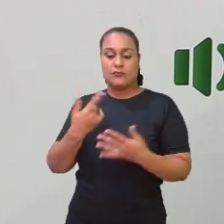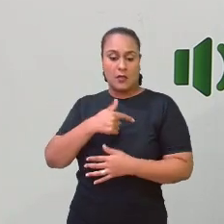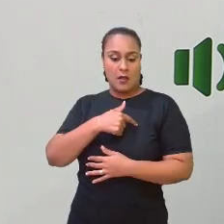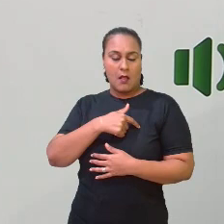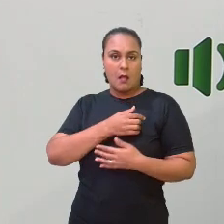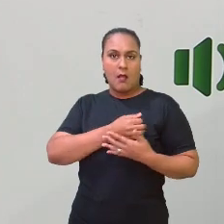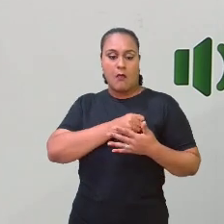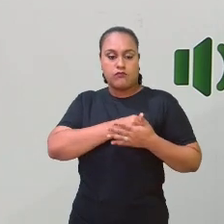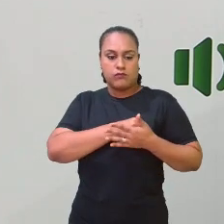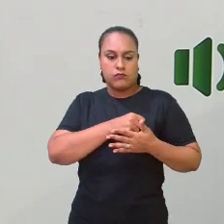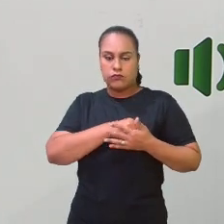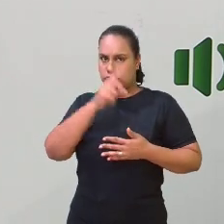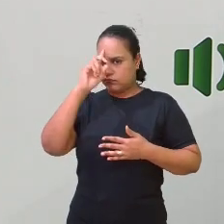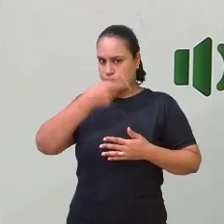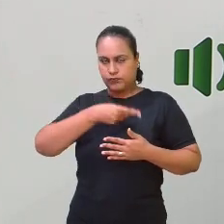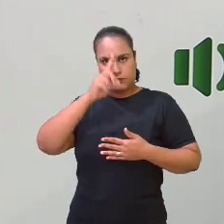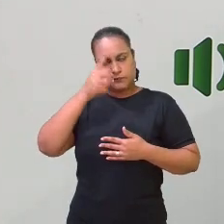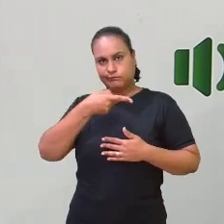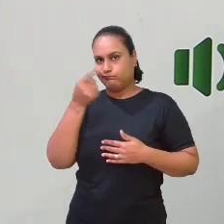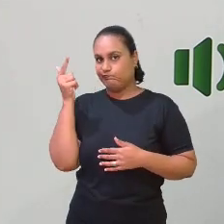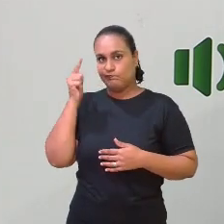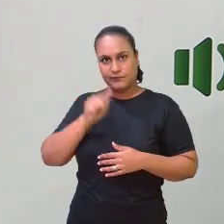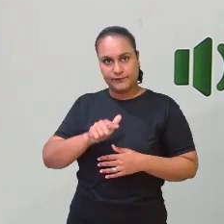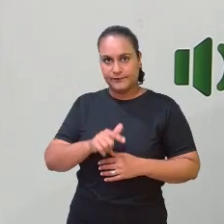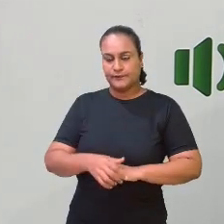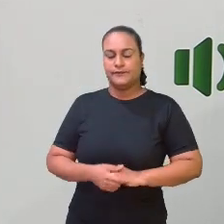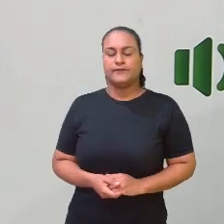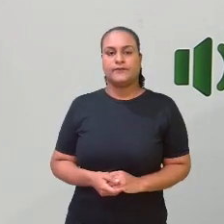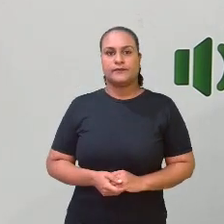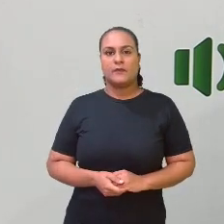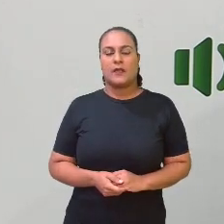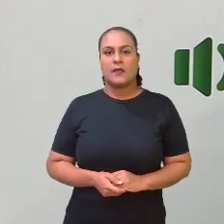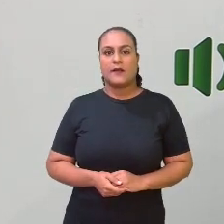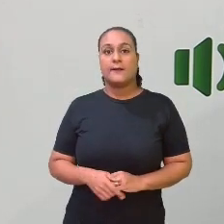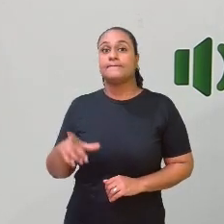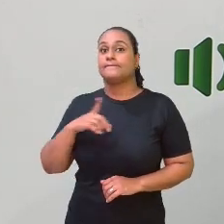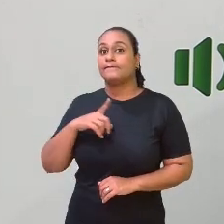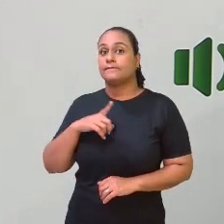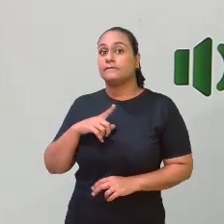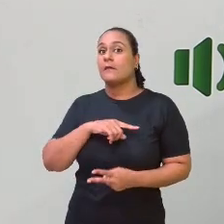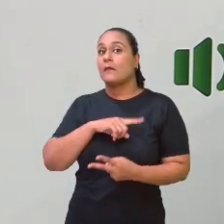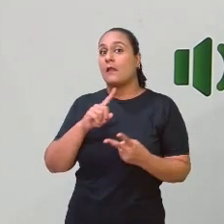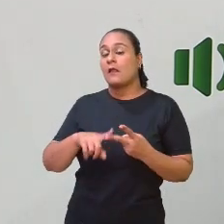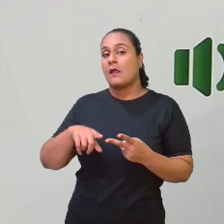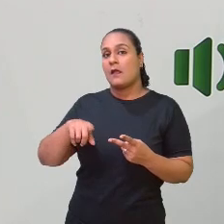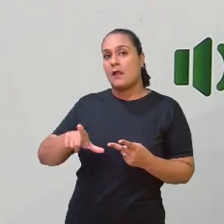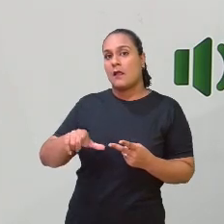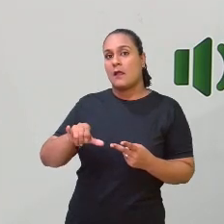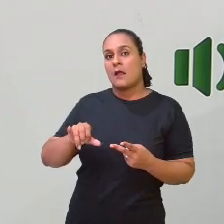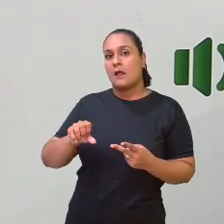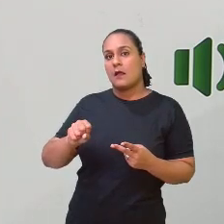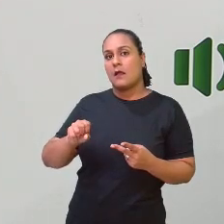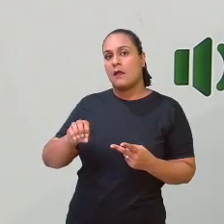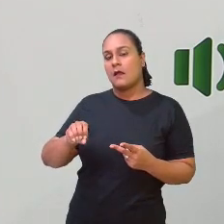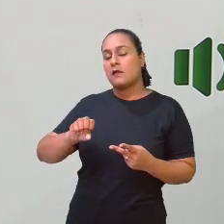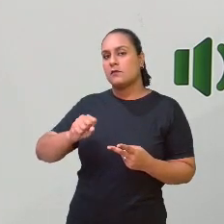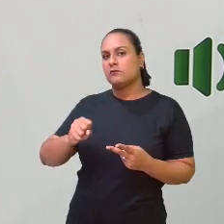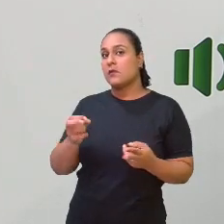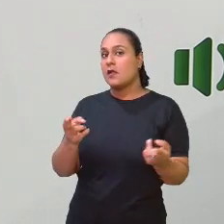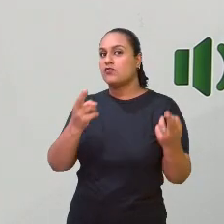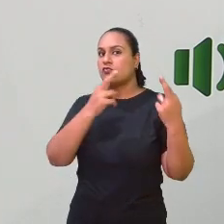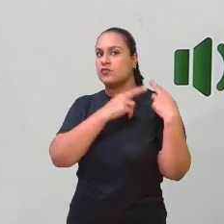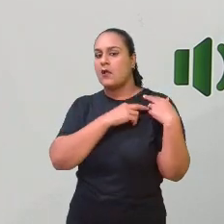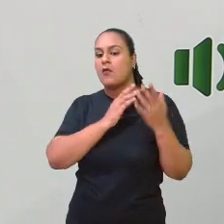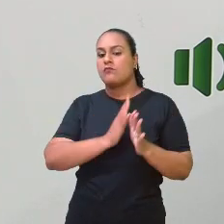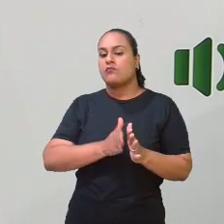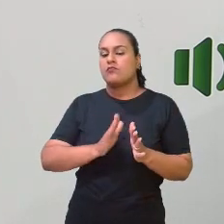porque a gente não tem domínio sobre ele. E a gente tem os músculos lisos, são os responsáveis por fazer o